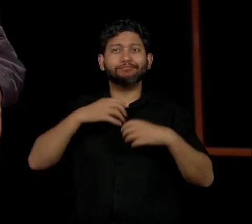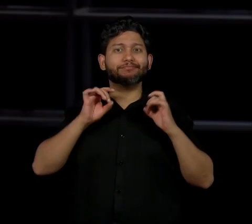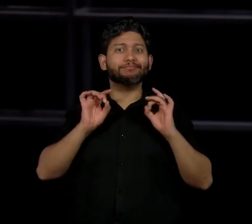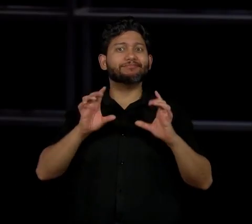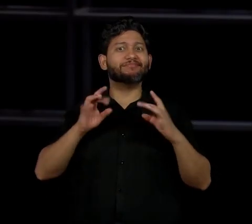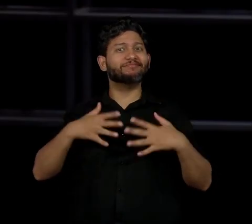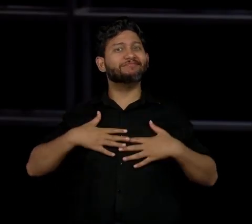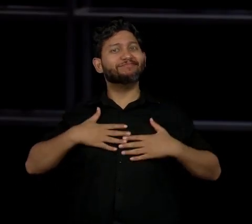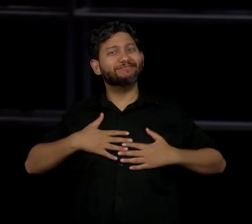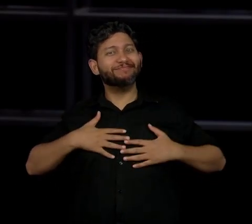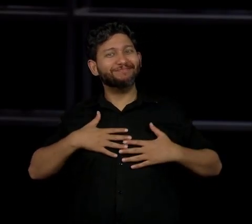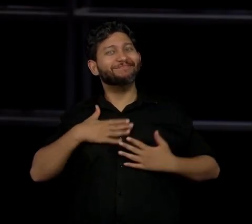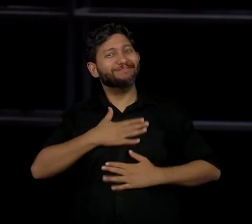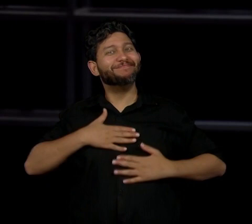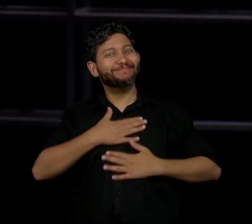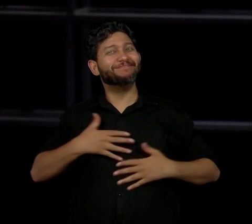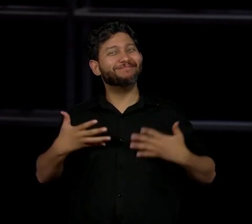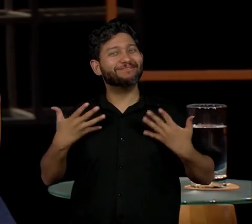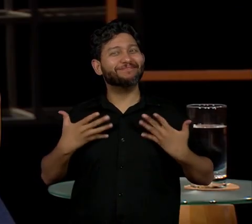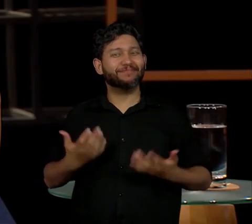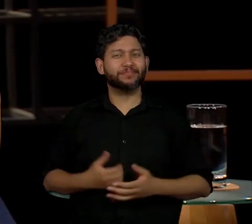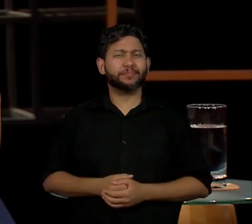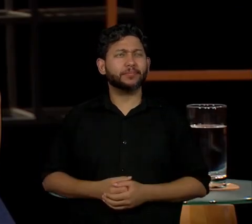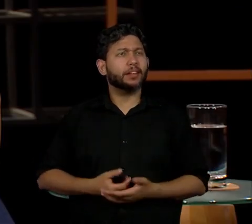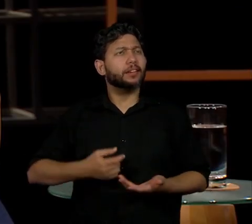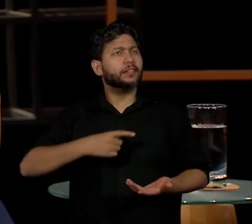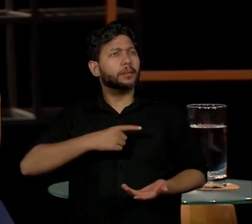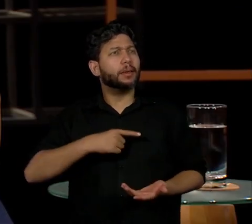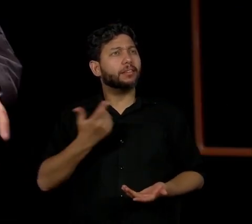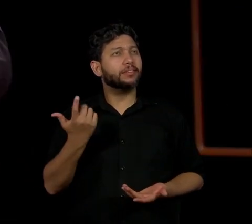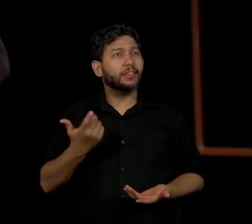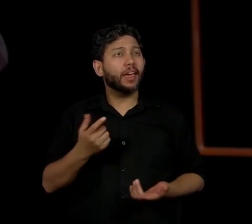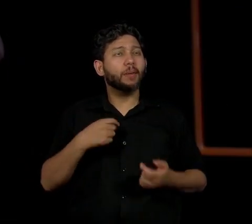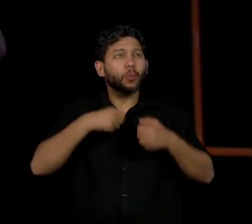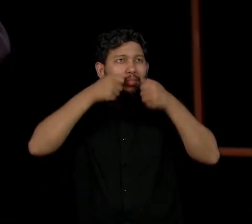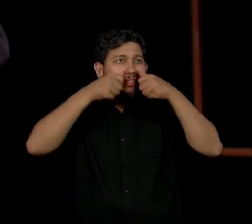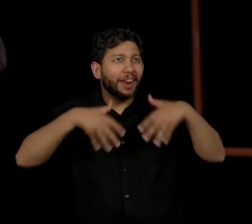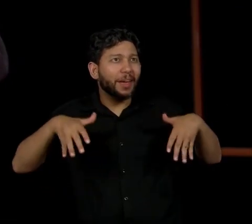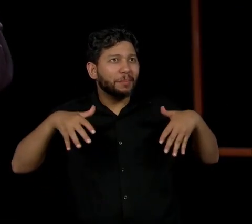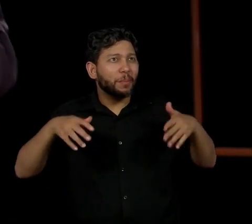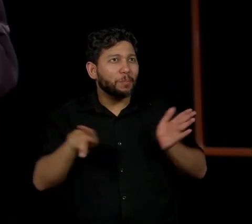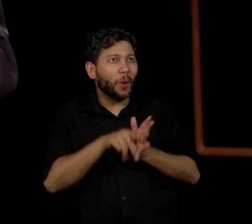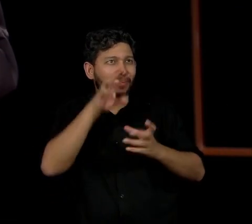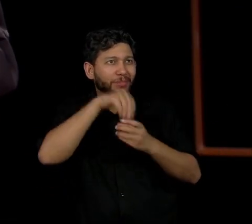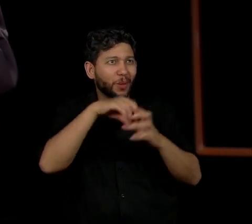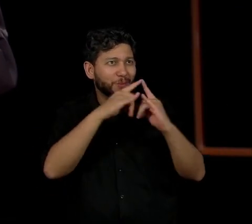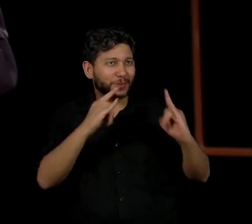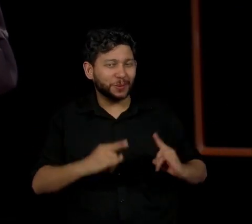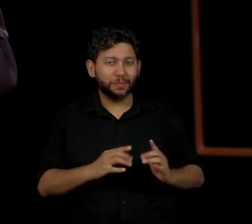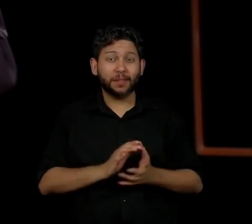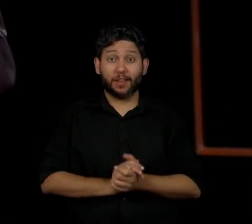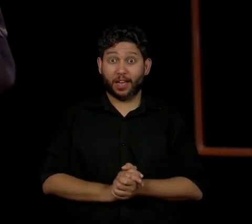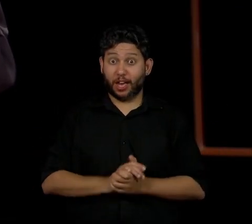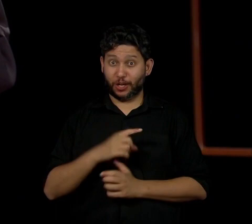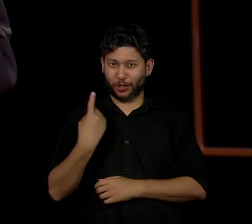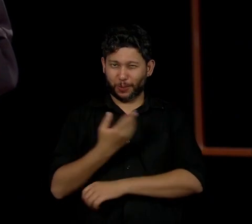essa ótima experiência. E era o tempo também dos dramas circenses. Fizemos. A gente dizia o seguinte: na segunda